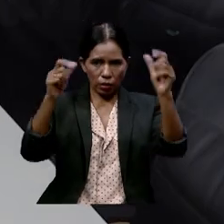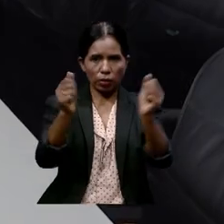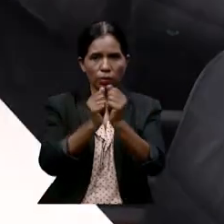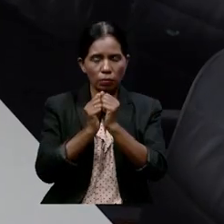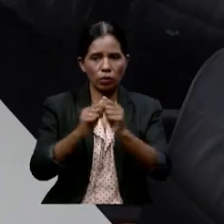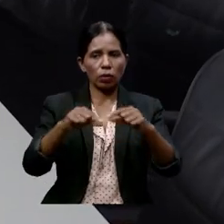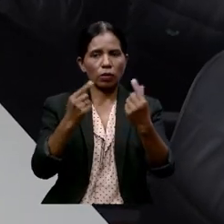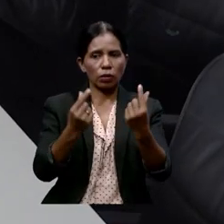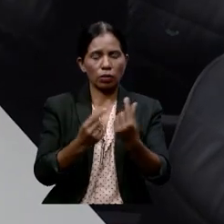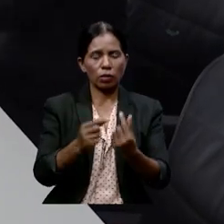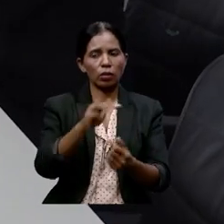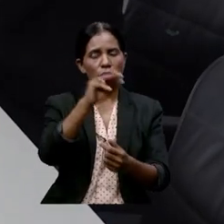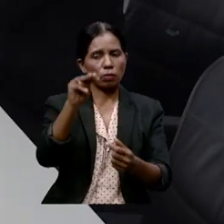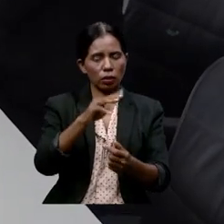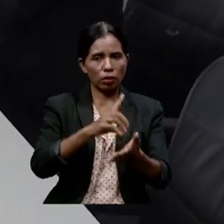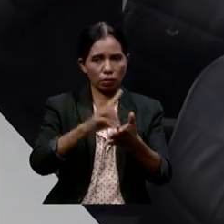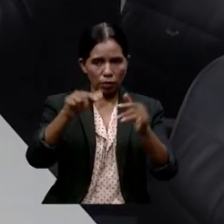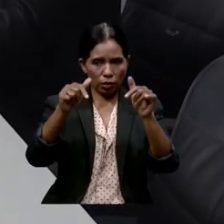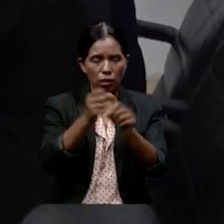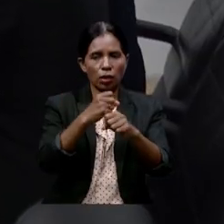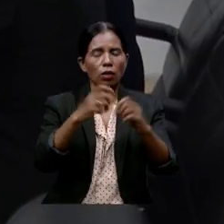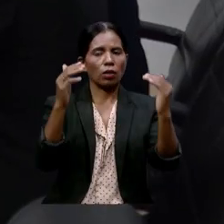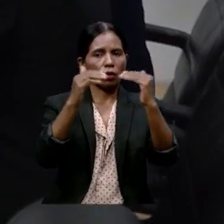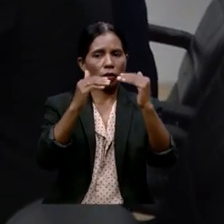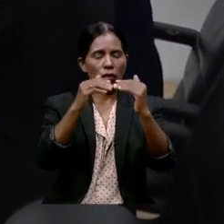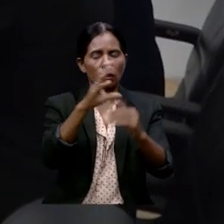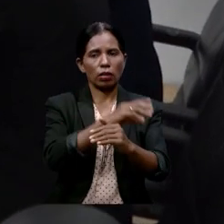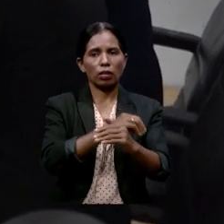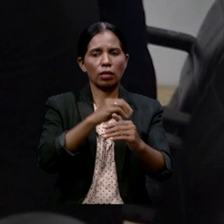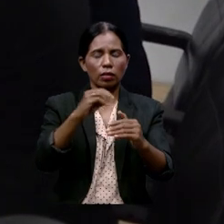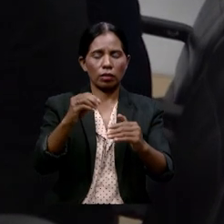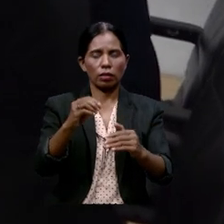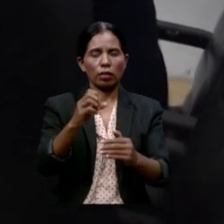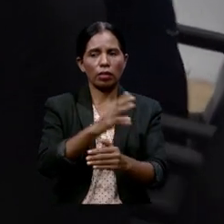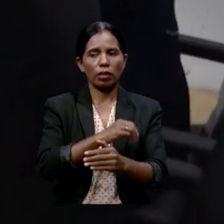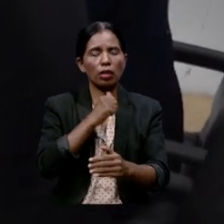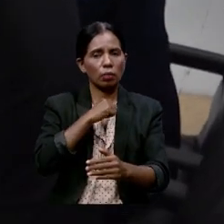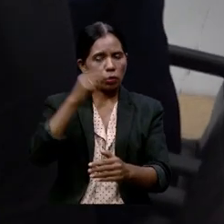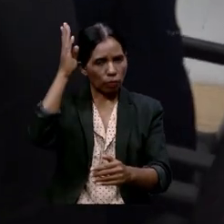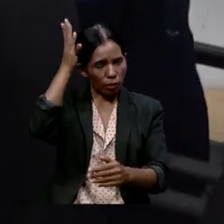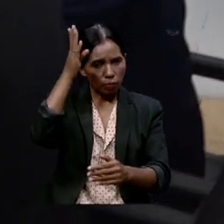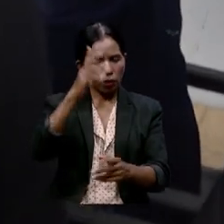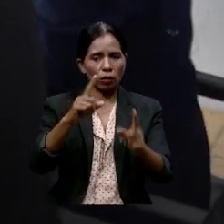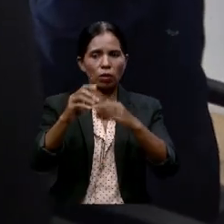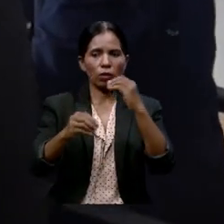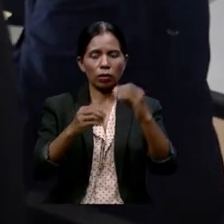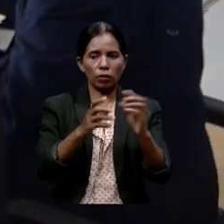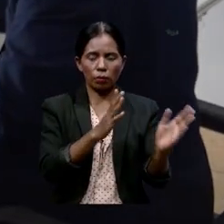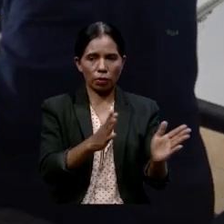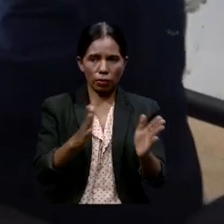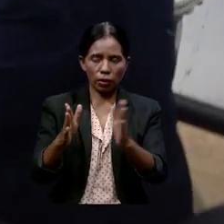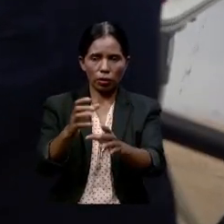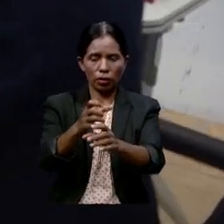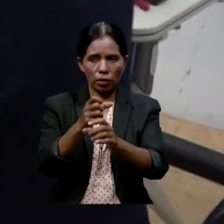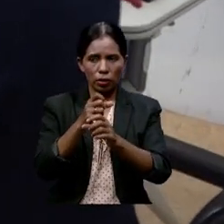ko equipa segunda semana ne, alau encontro ho Dom Virgílio Cardeal do Carmo da Silva, ho di qualia ko naba, progresso preparação simo